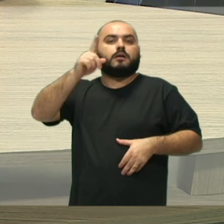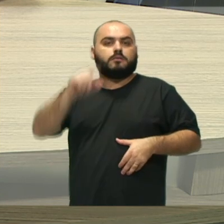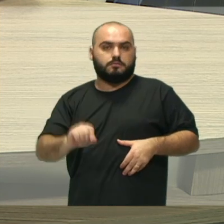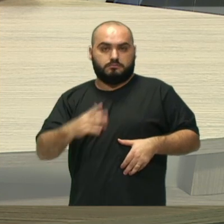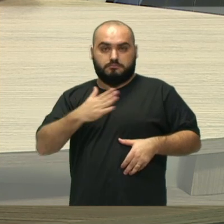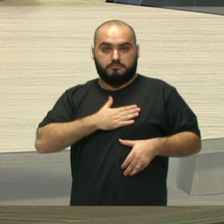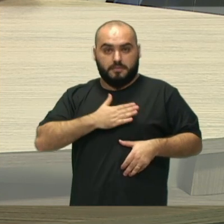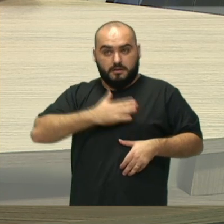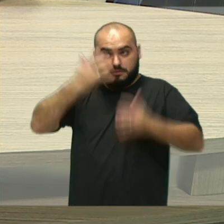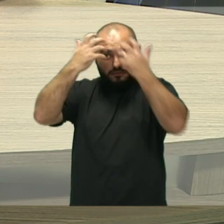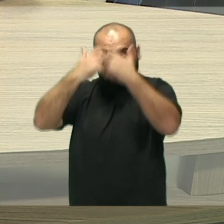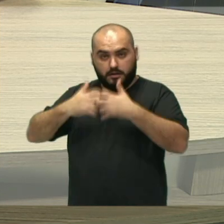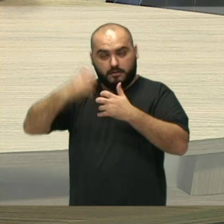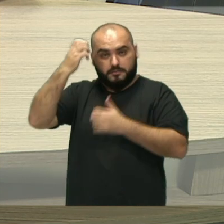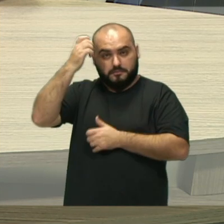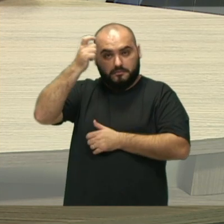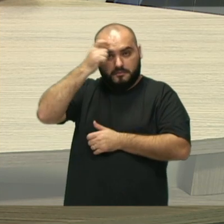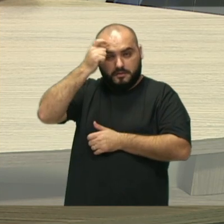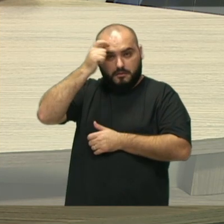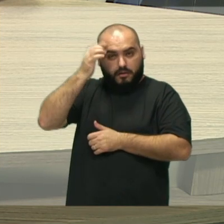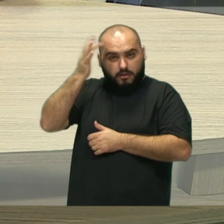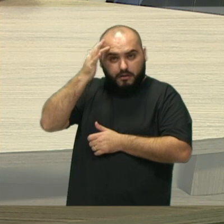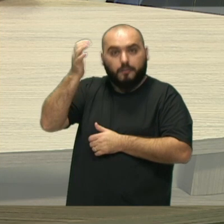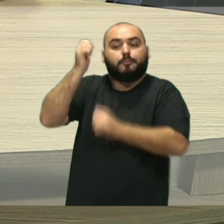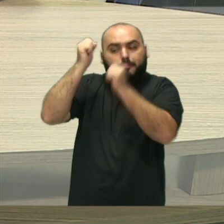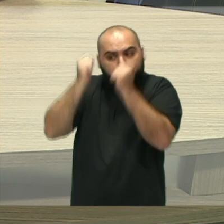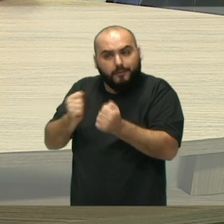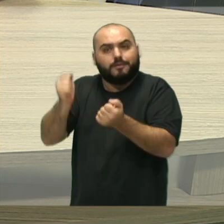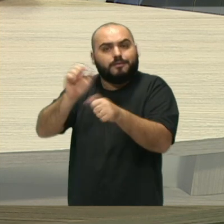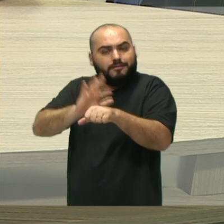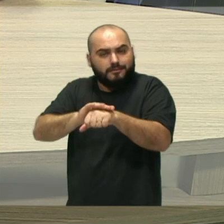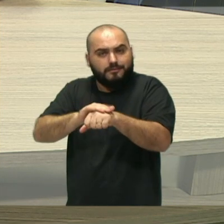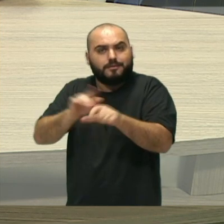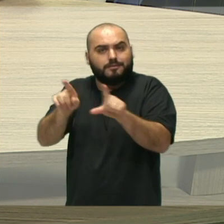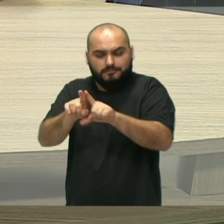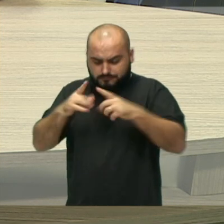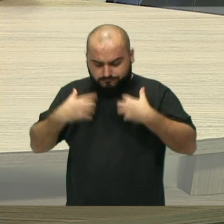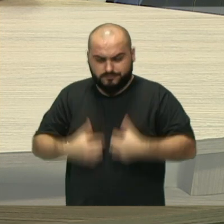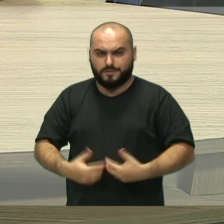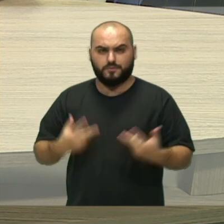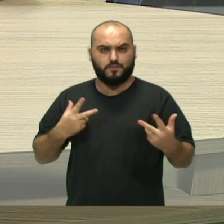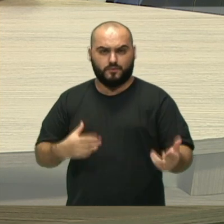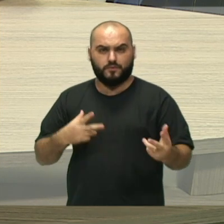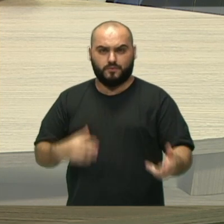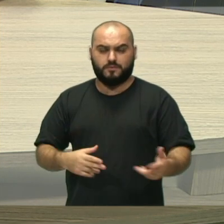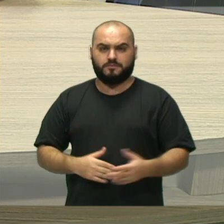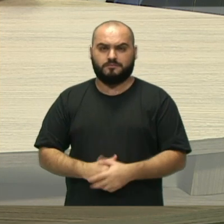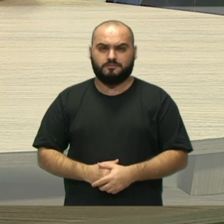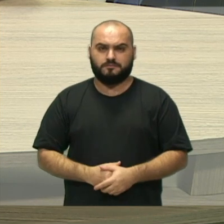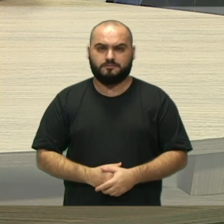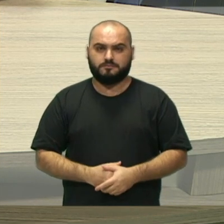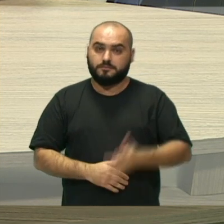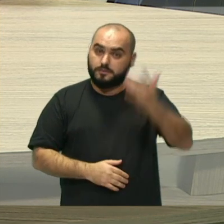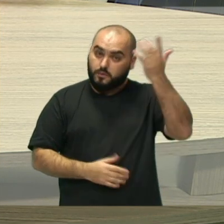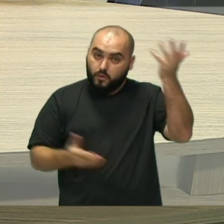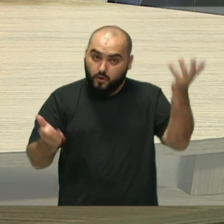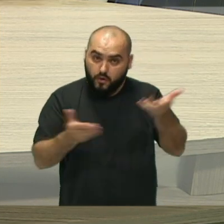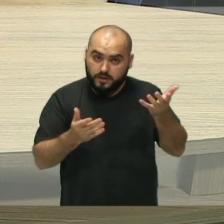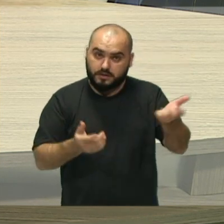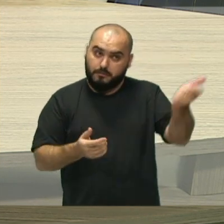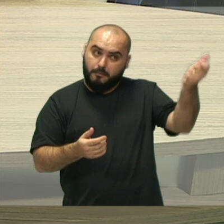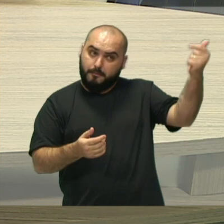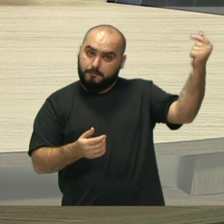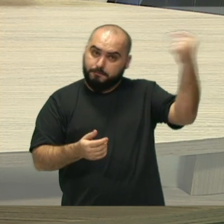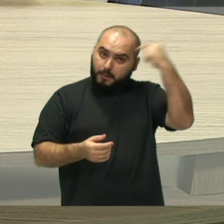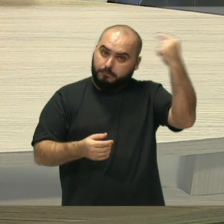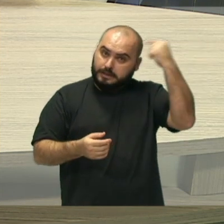através do meu cérebro, também pode adoecer. E numa situação dessas, em que o nosso emocional está sendo bombardeado o tempo